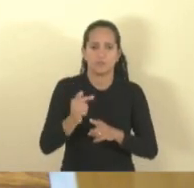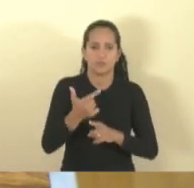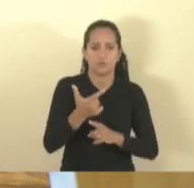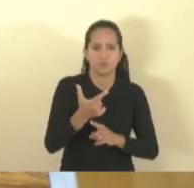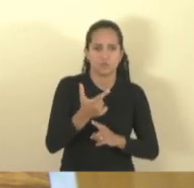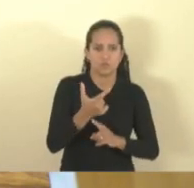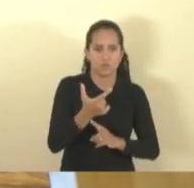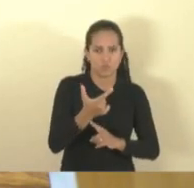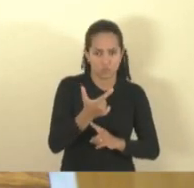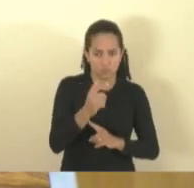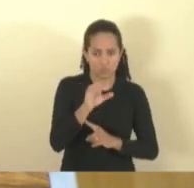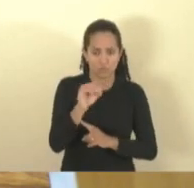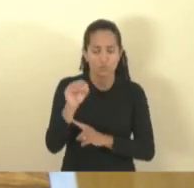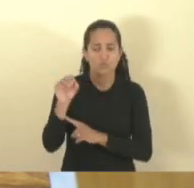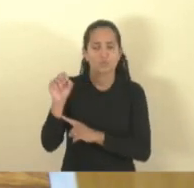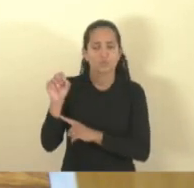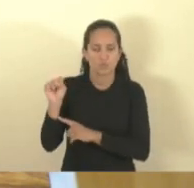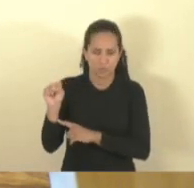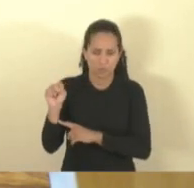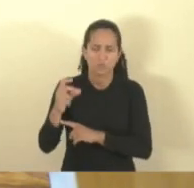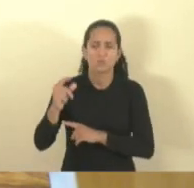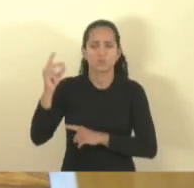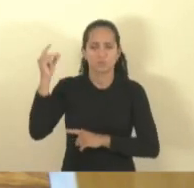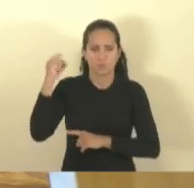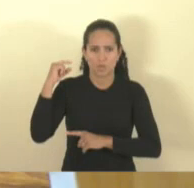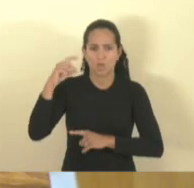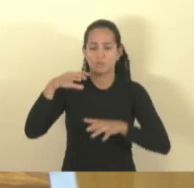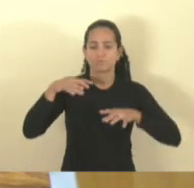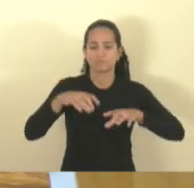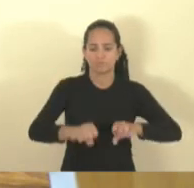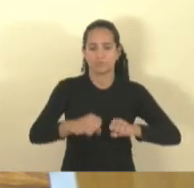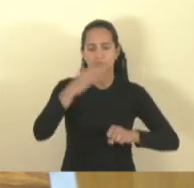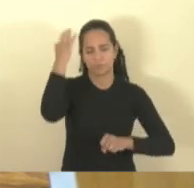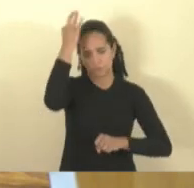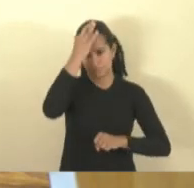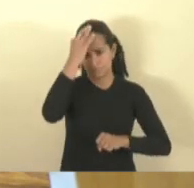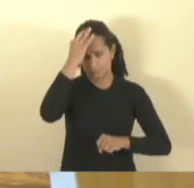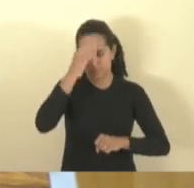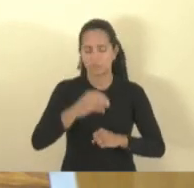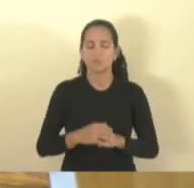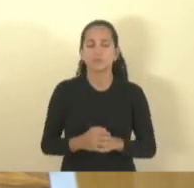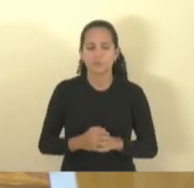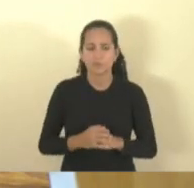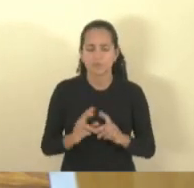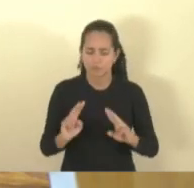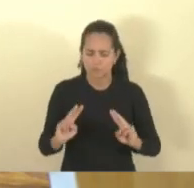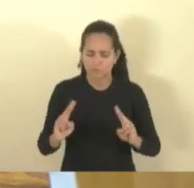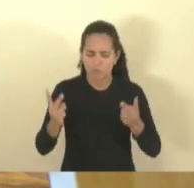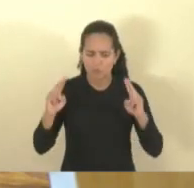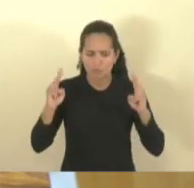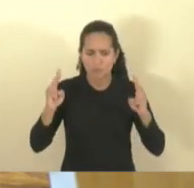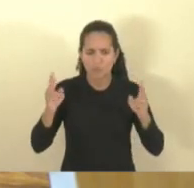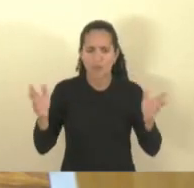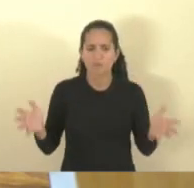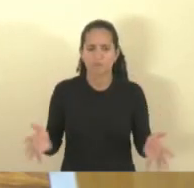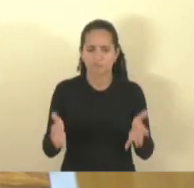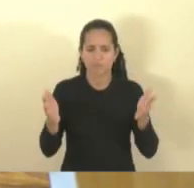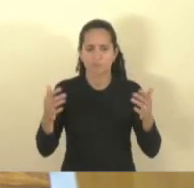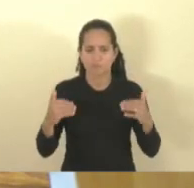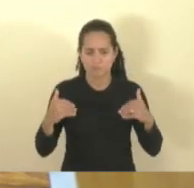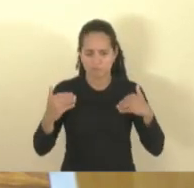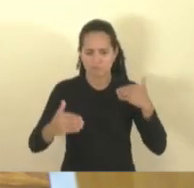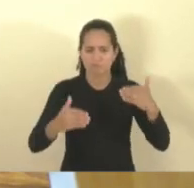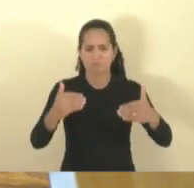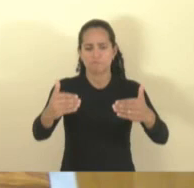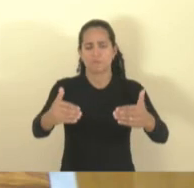posse aqui no Estado do Espírito Santo. Muito obrigado, que a carreira seja cada vez mais valorizada e que vocês possam ajudar cada vez